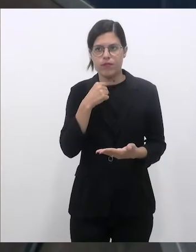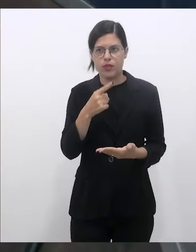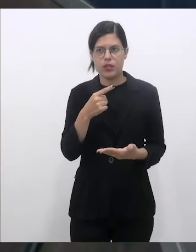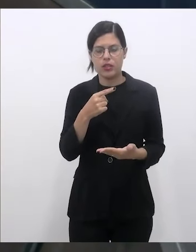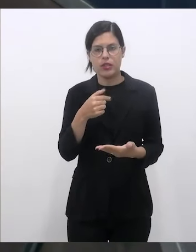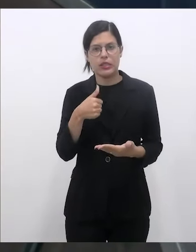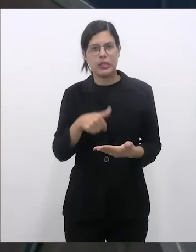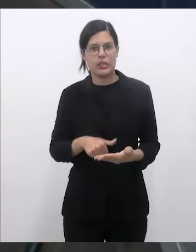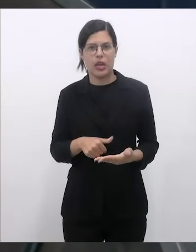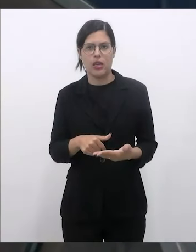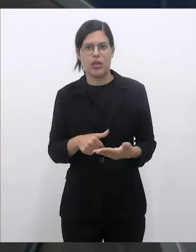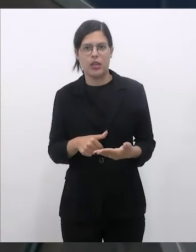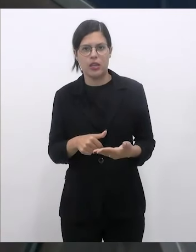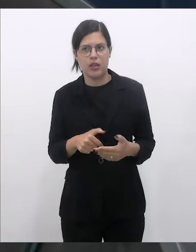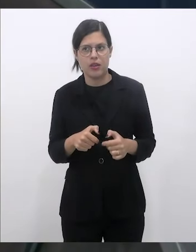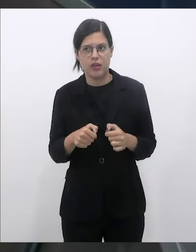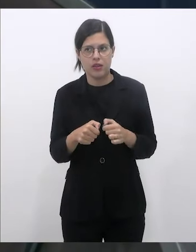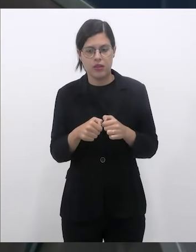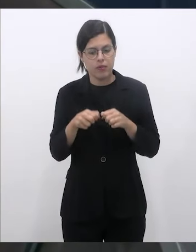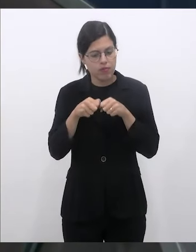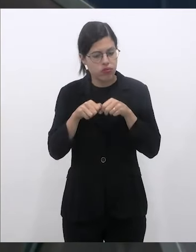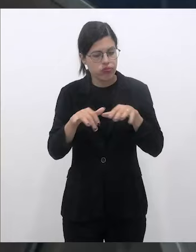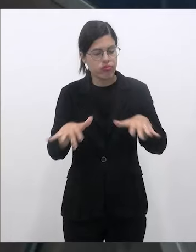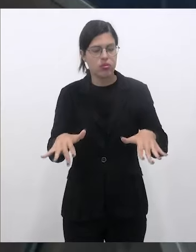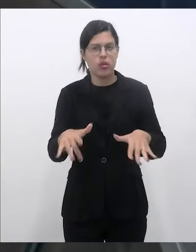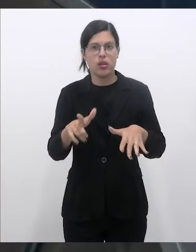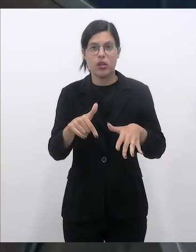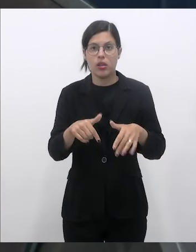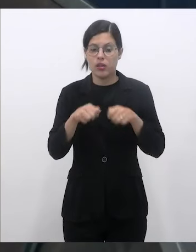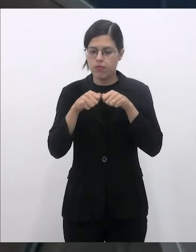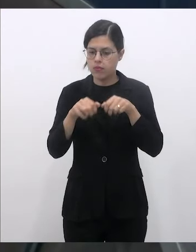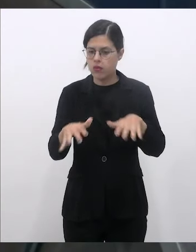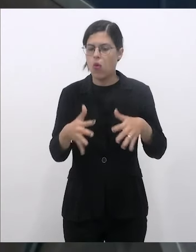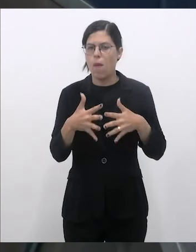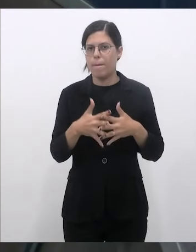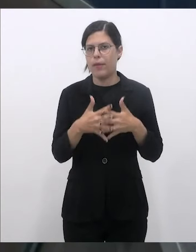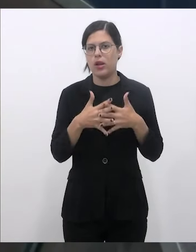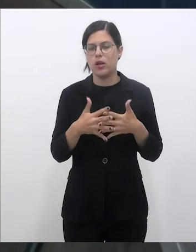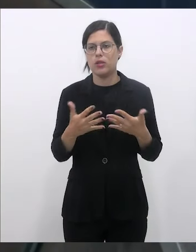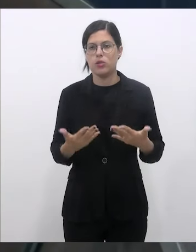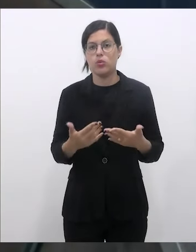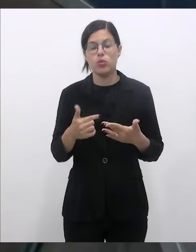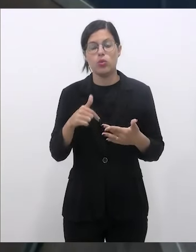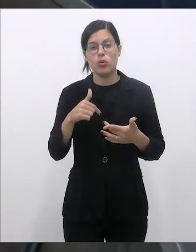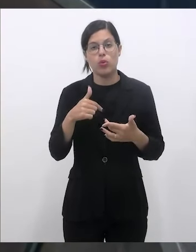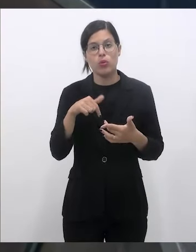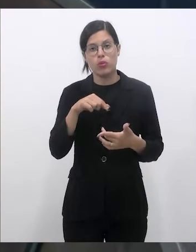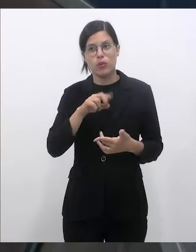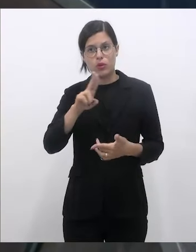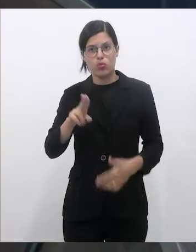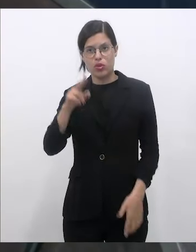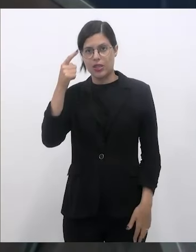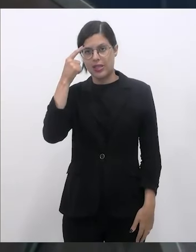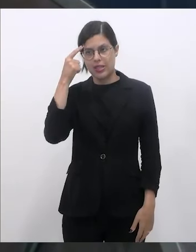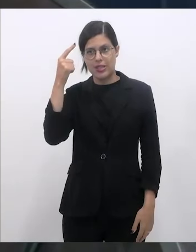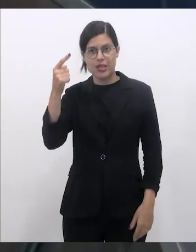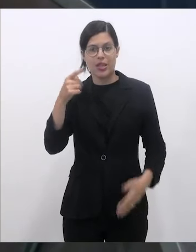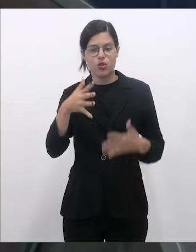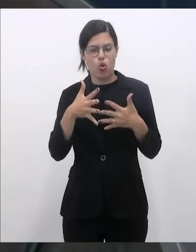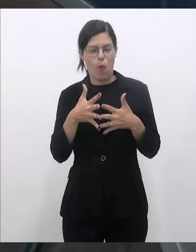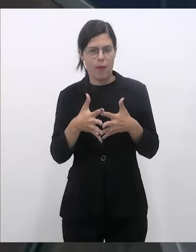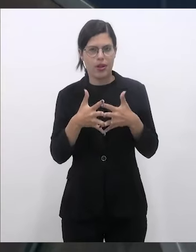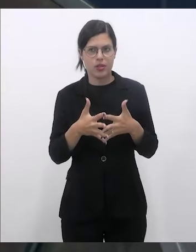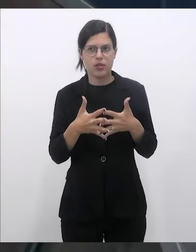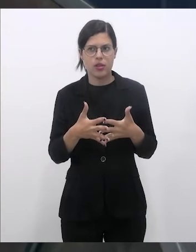consegue alcançar. E esse alcance ele é muito complexo. E quando você trabalha com essa ideia